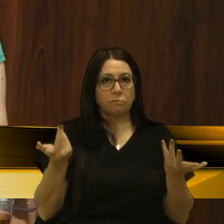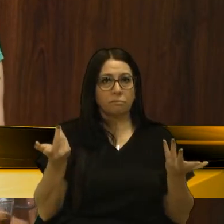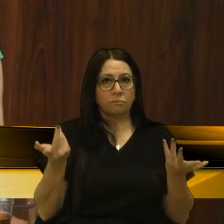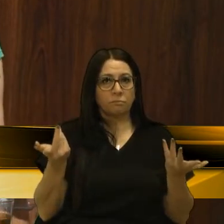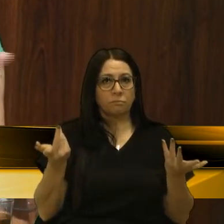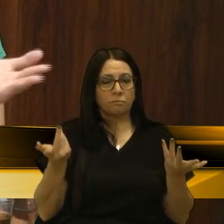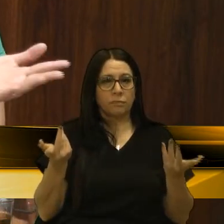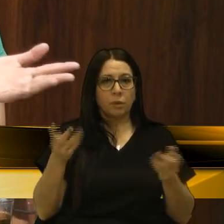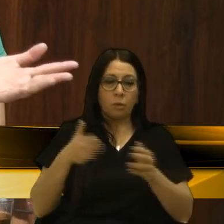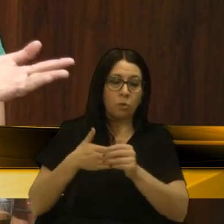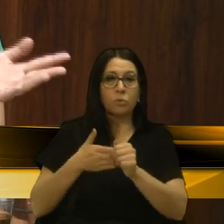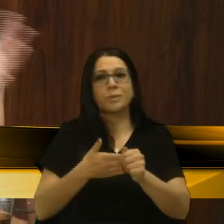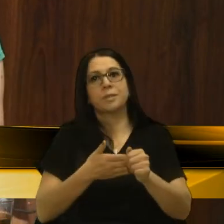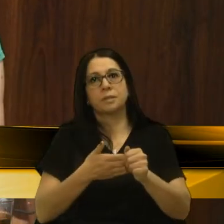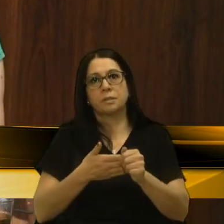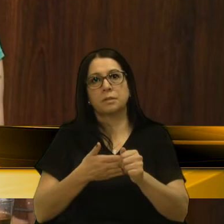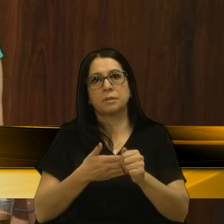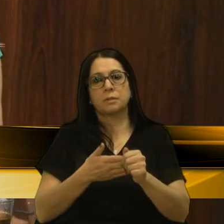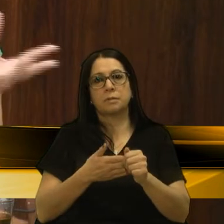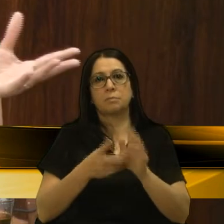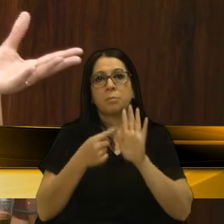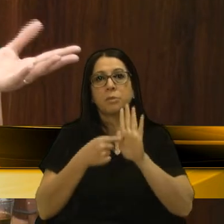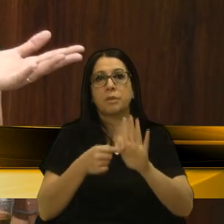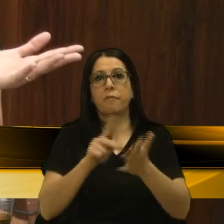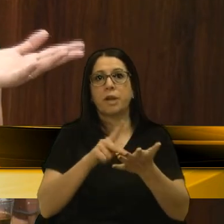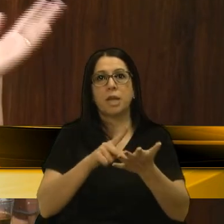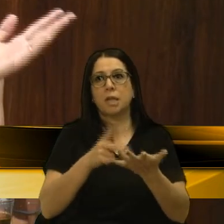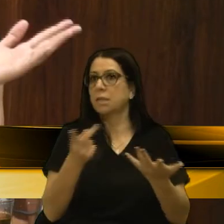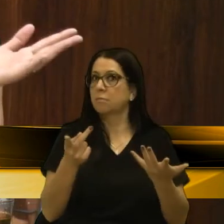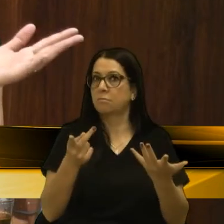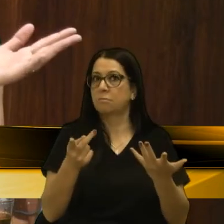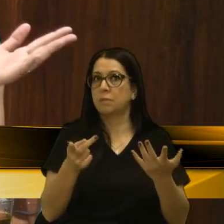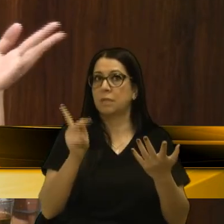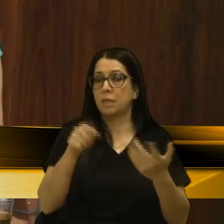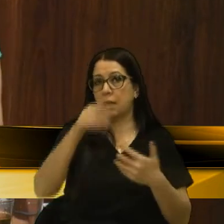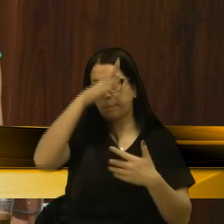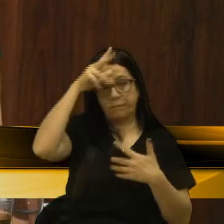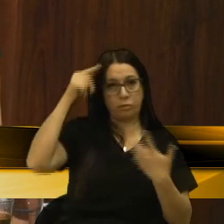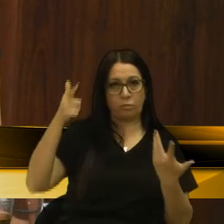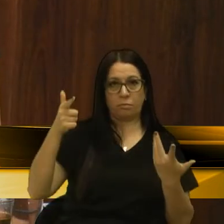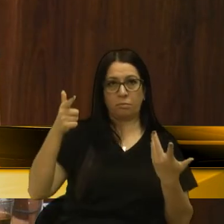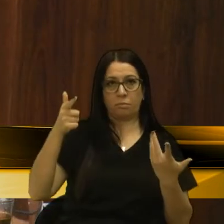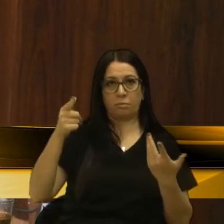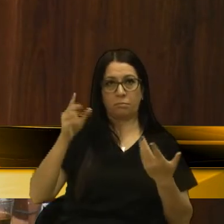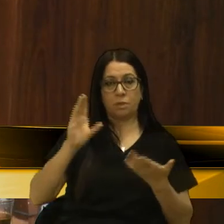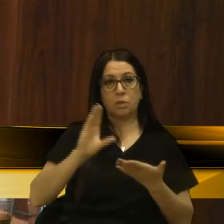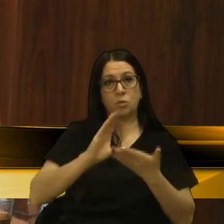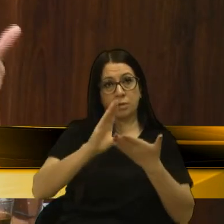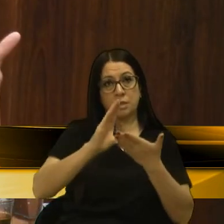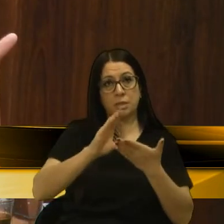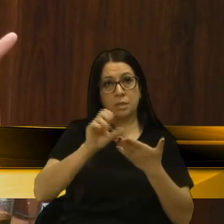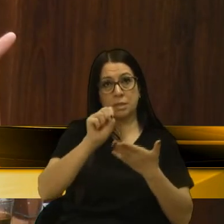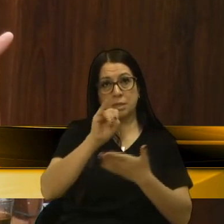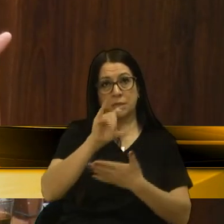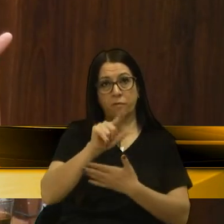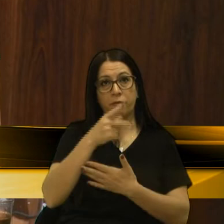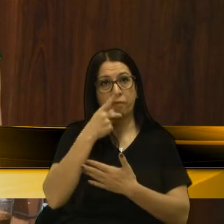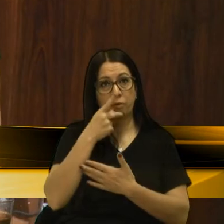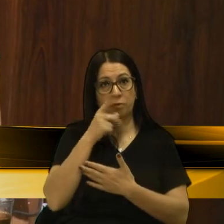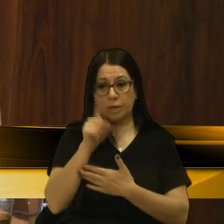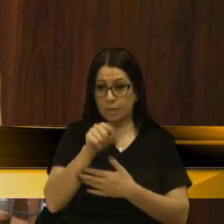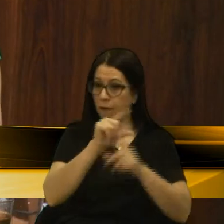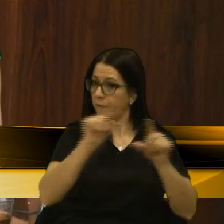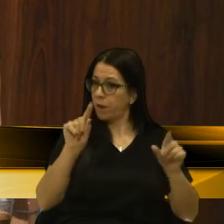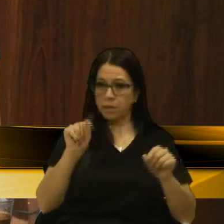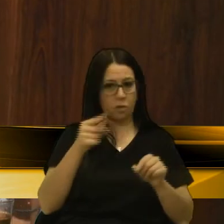uma condução, né, para trazer uma verdade que é do executivo. Mas a conselheira Silvia me disse, essa frase eu não falei. Então,